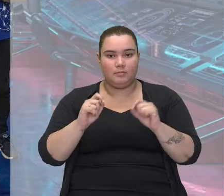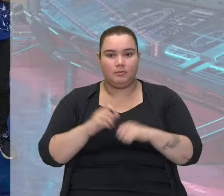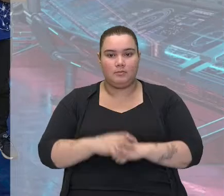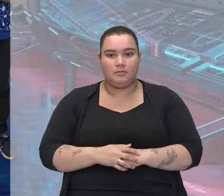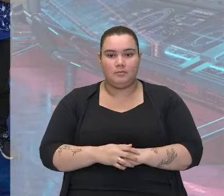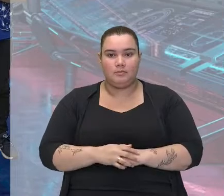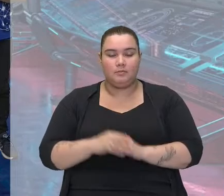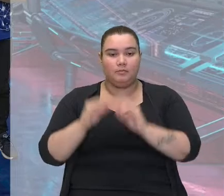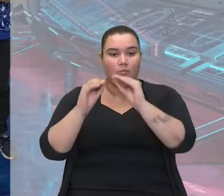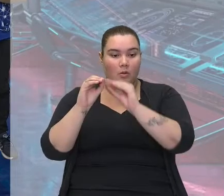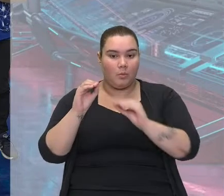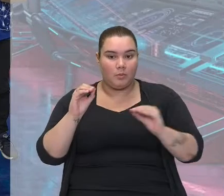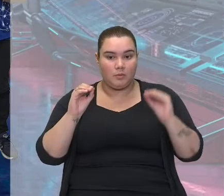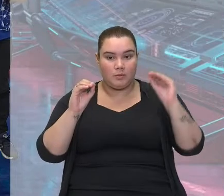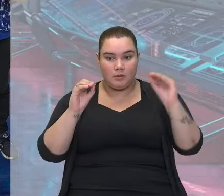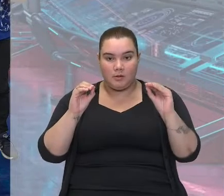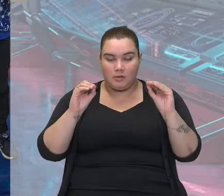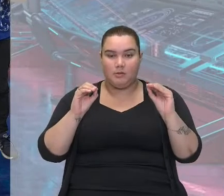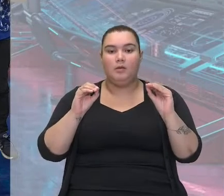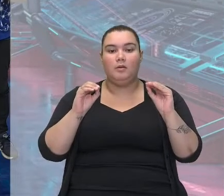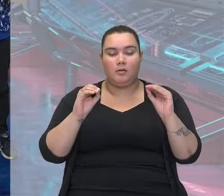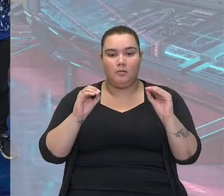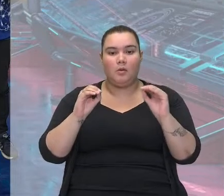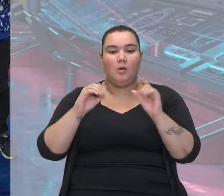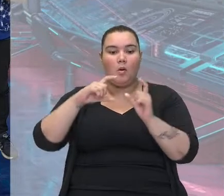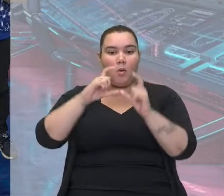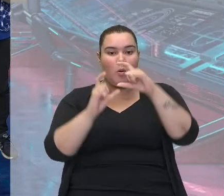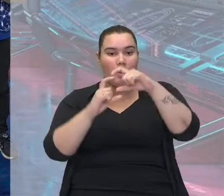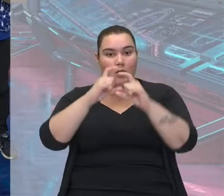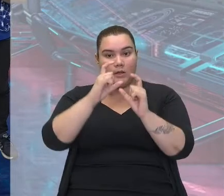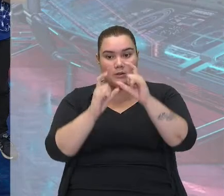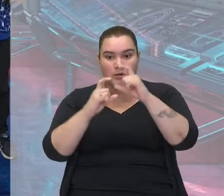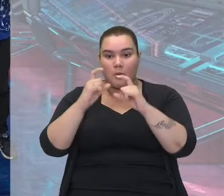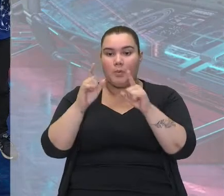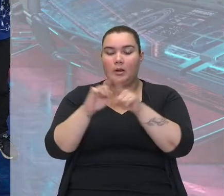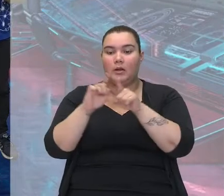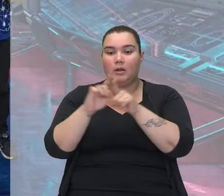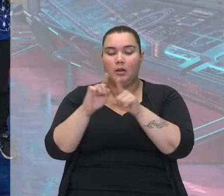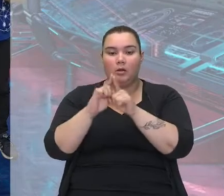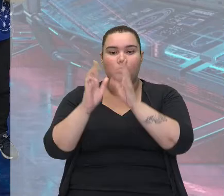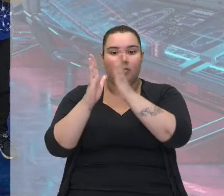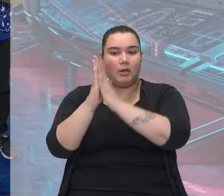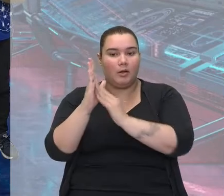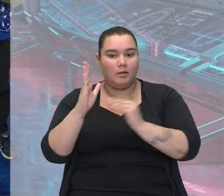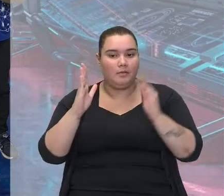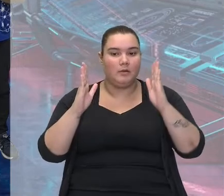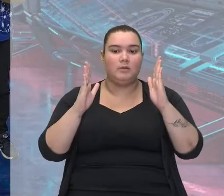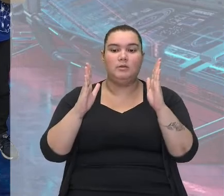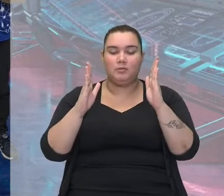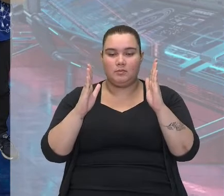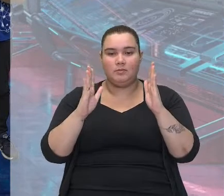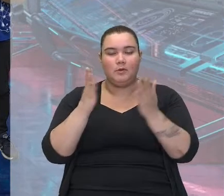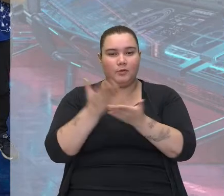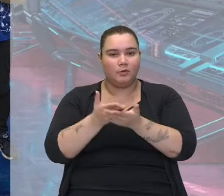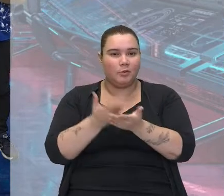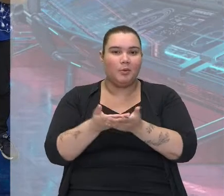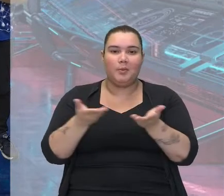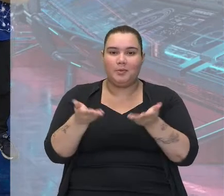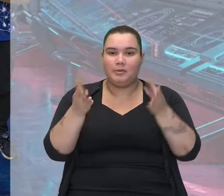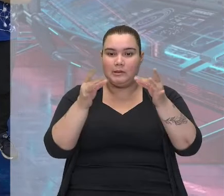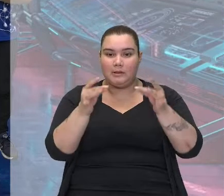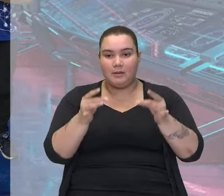translação, rotação e reflexão, que vem de reflexo, né? Nós veremos todas elas na nossa aula de